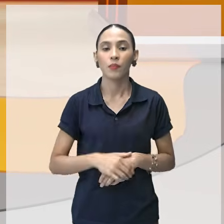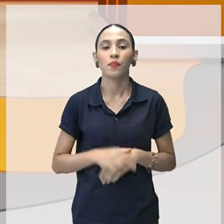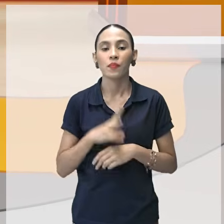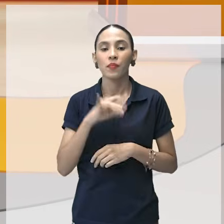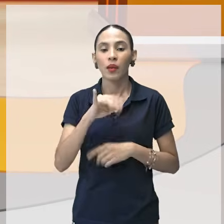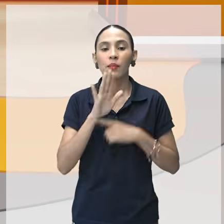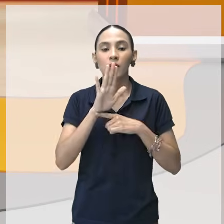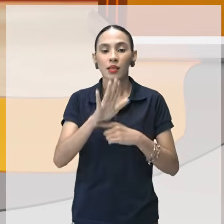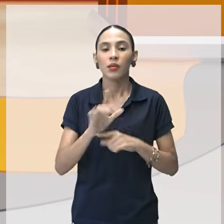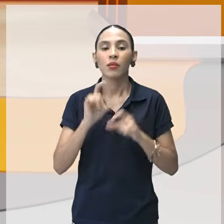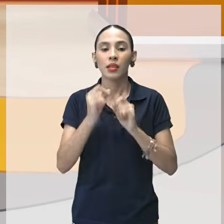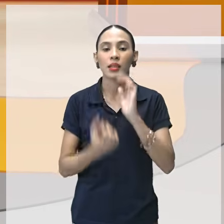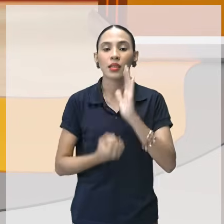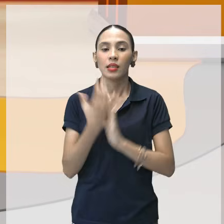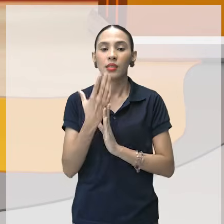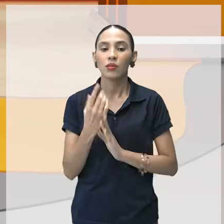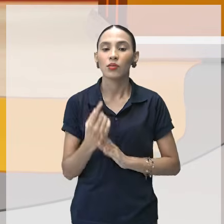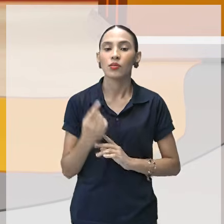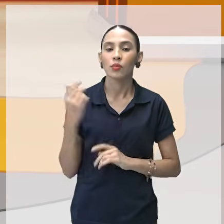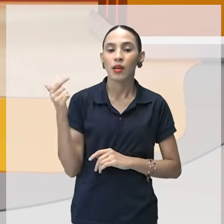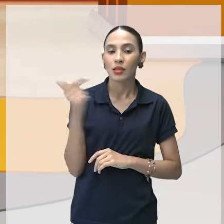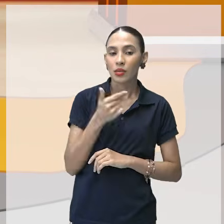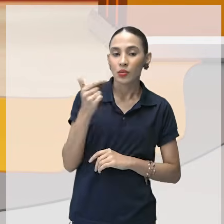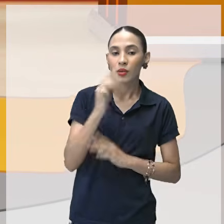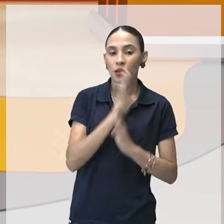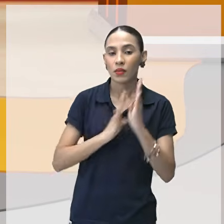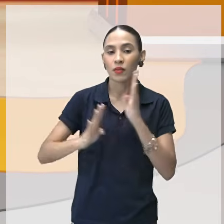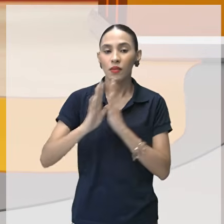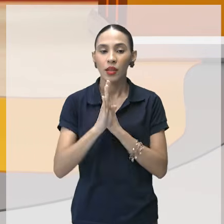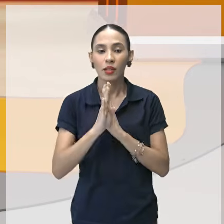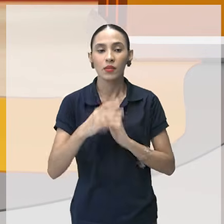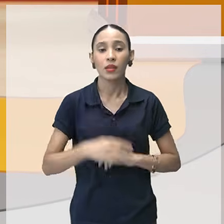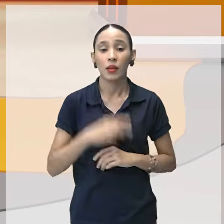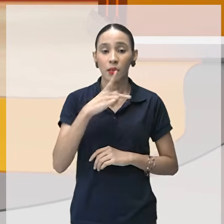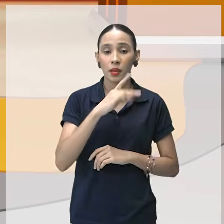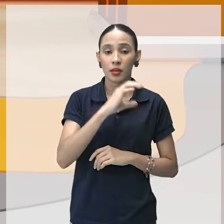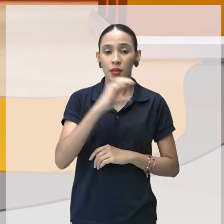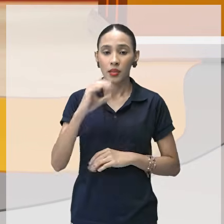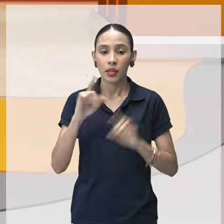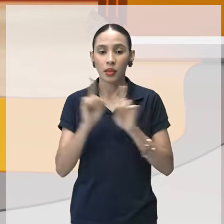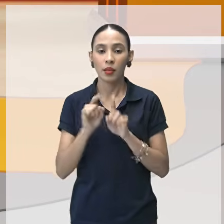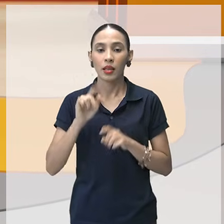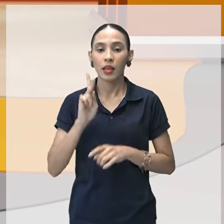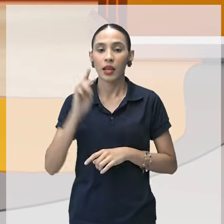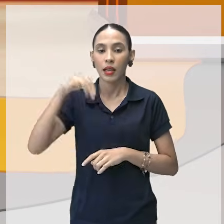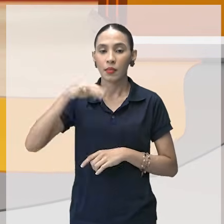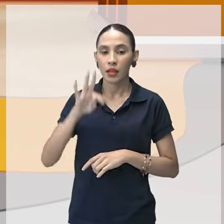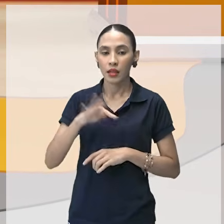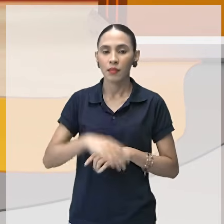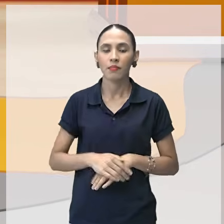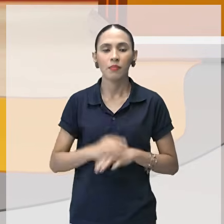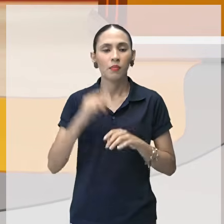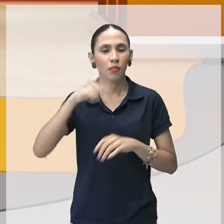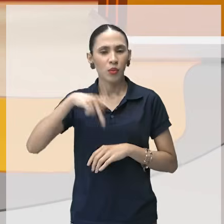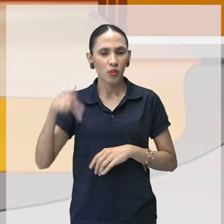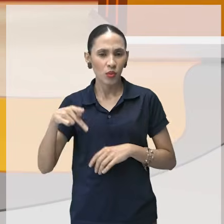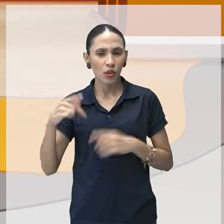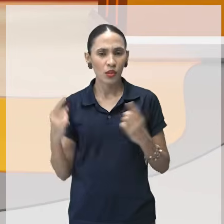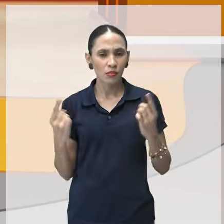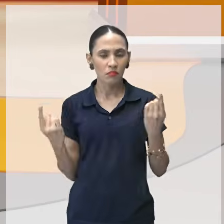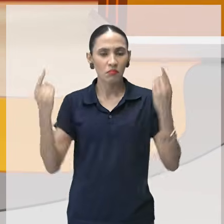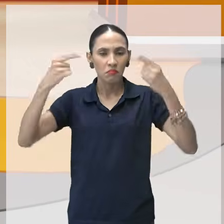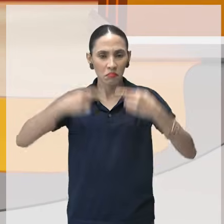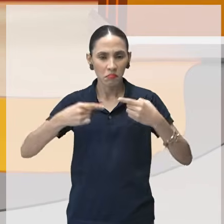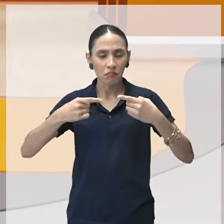vai levar à formação de uma segunda frente unida entre o PCC e o Kuomintang. Professor, eles não são